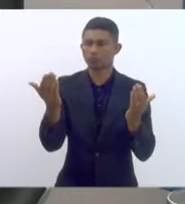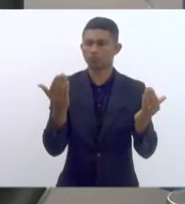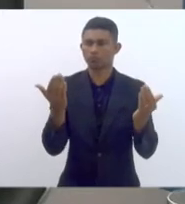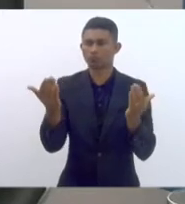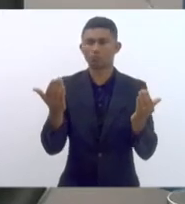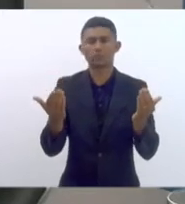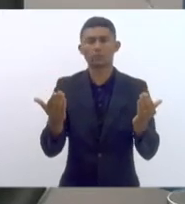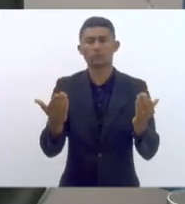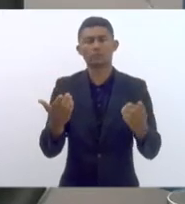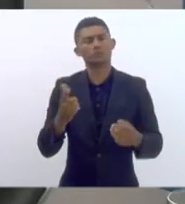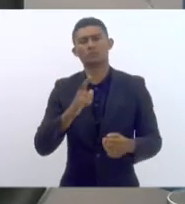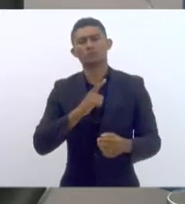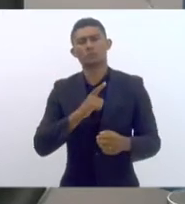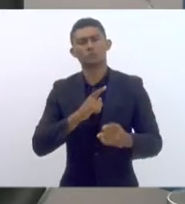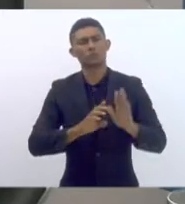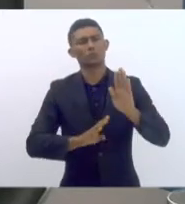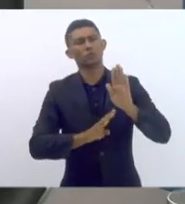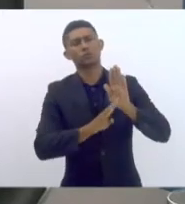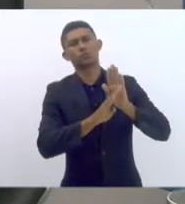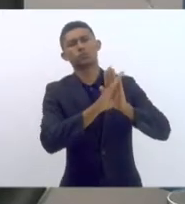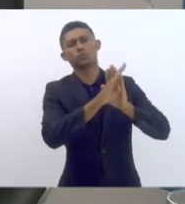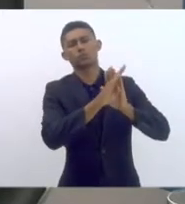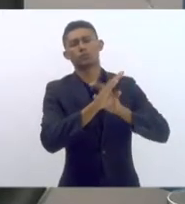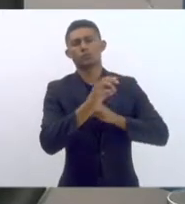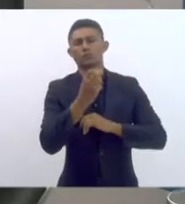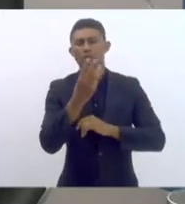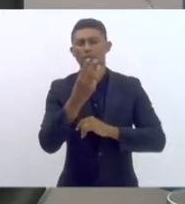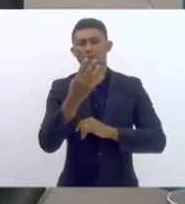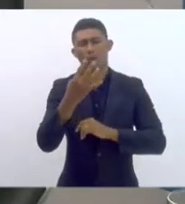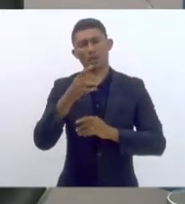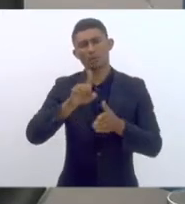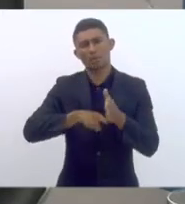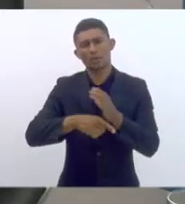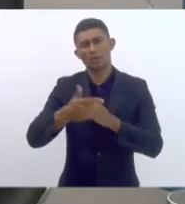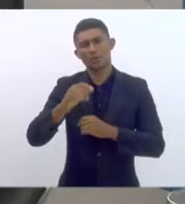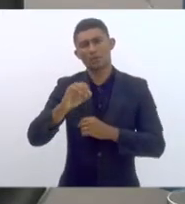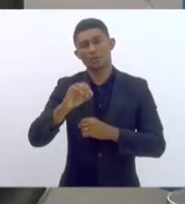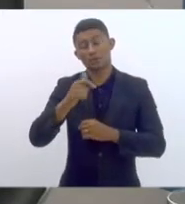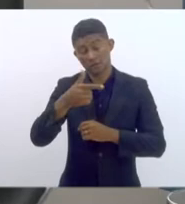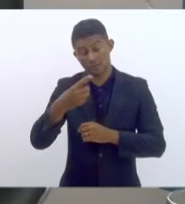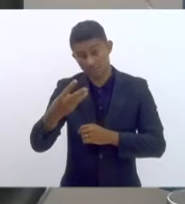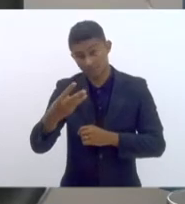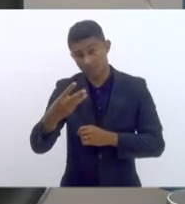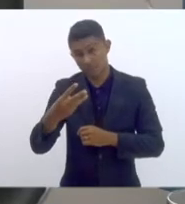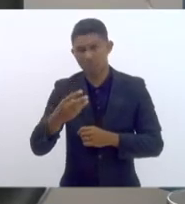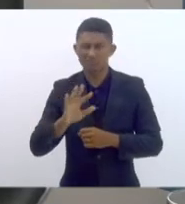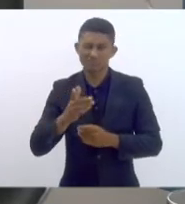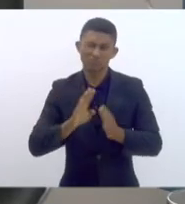você tinha subido 34 menos 23, tinha subido